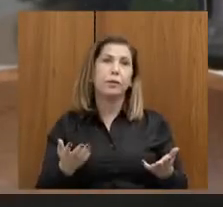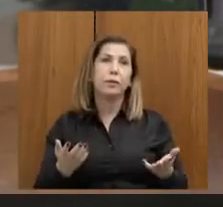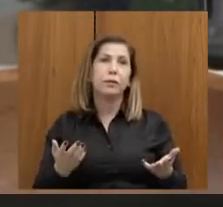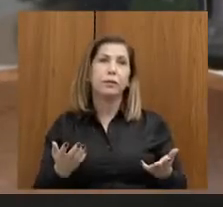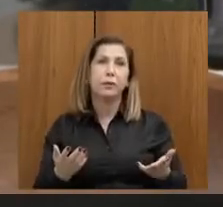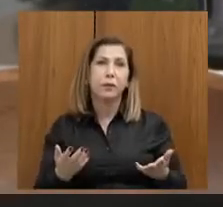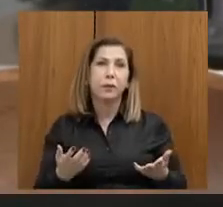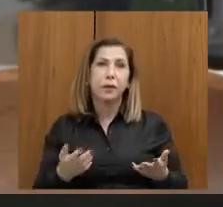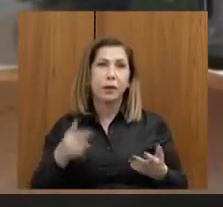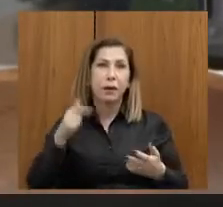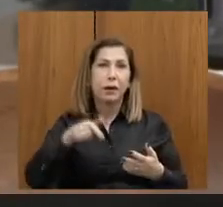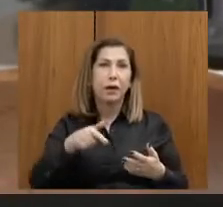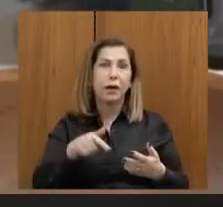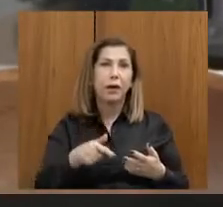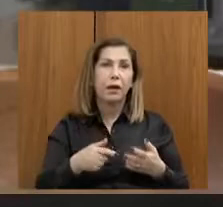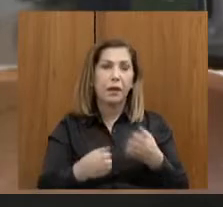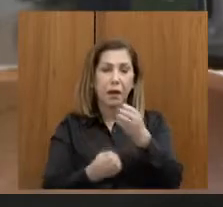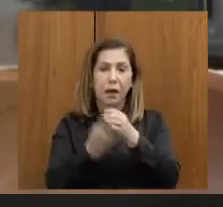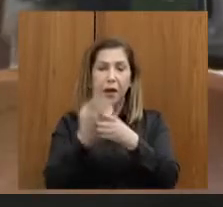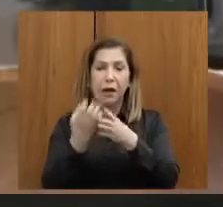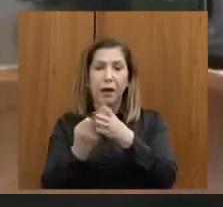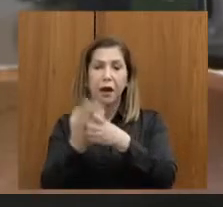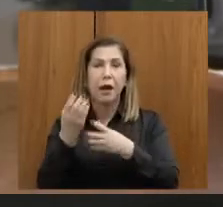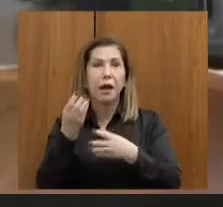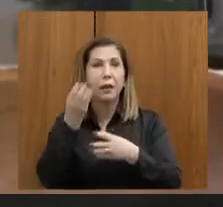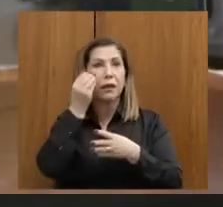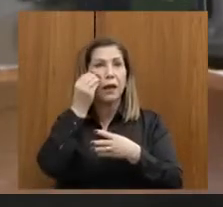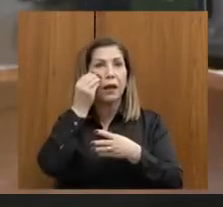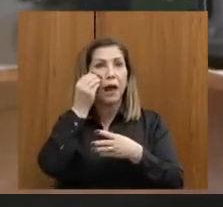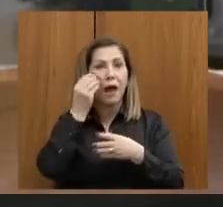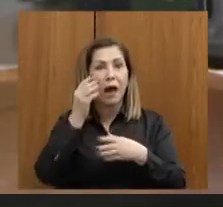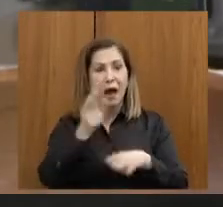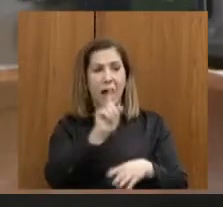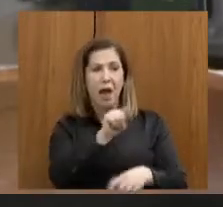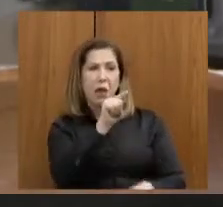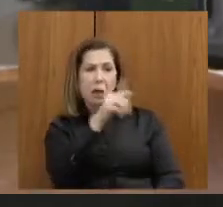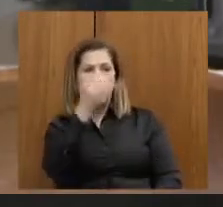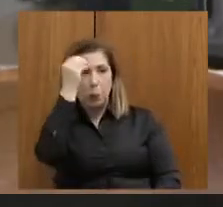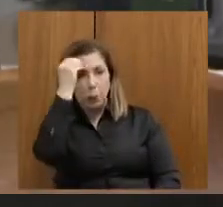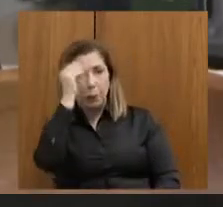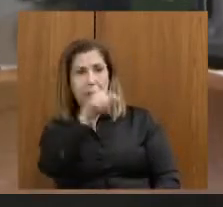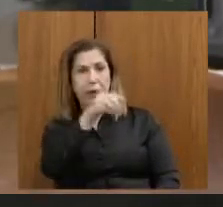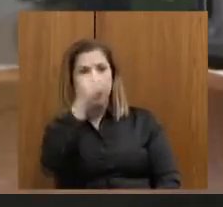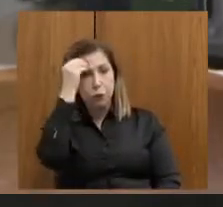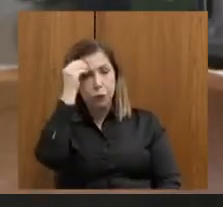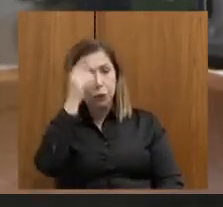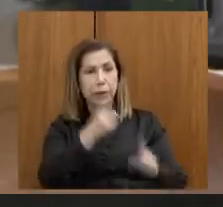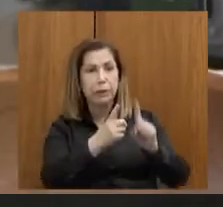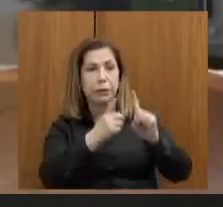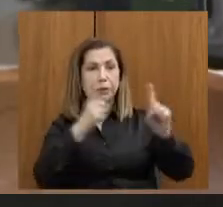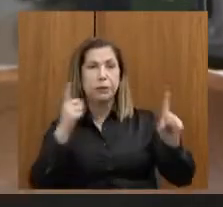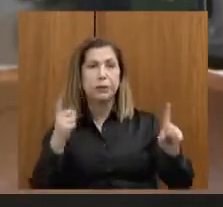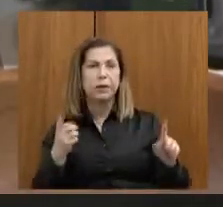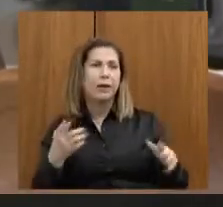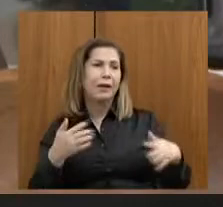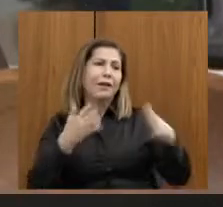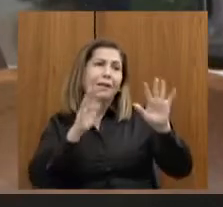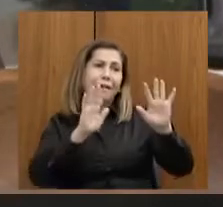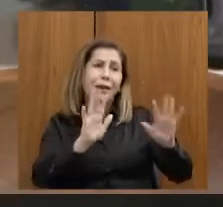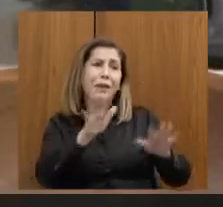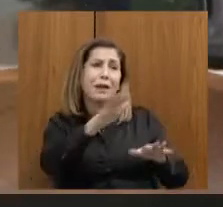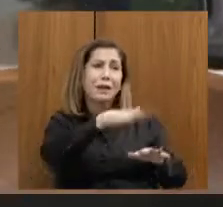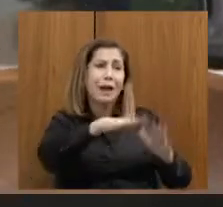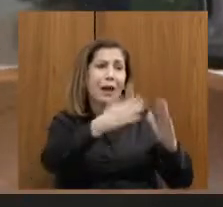querer vir aqui criar é tentar nos culpar o dia de nos distanciar a mas